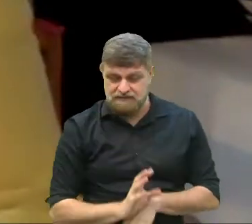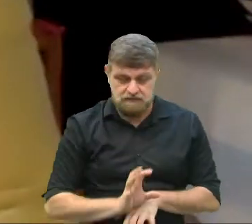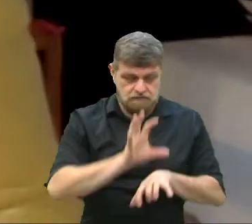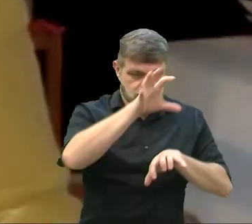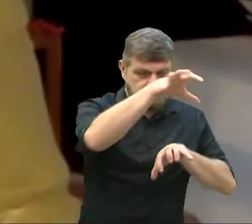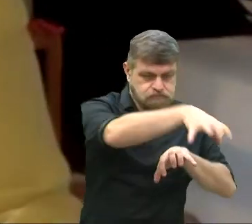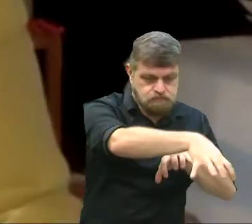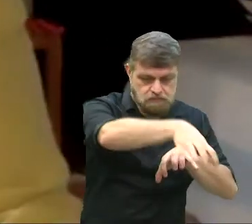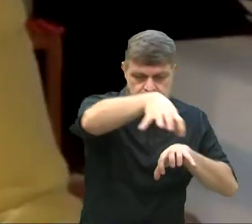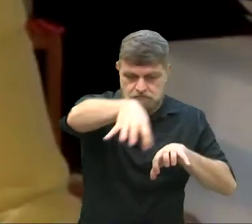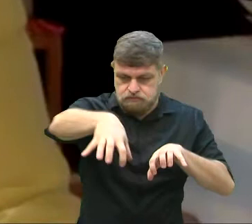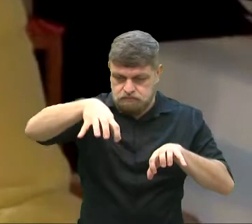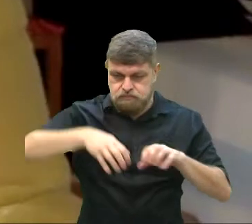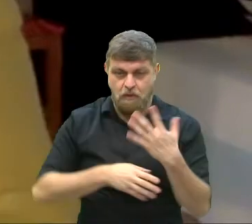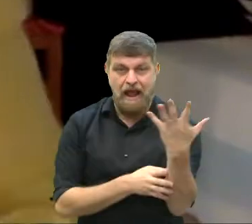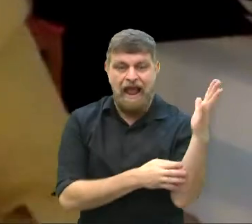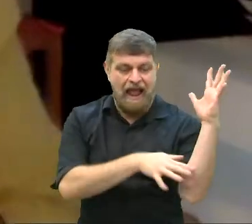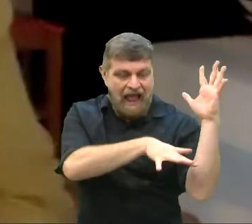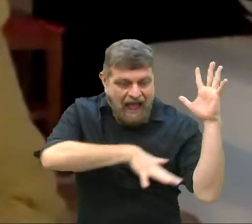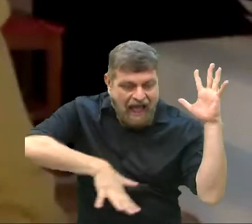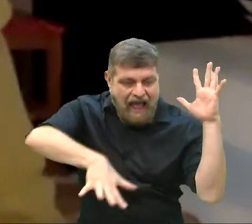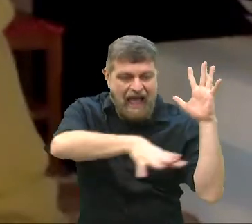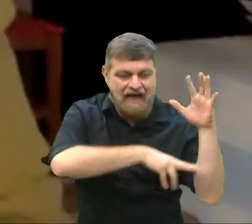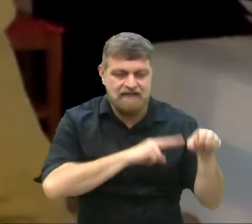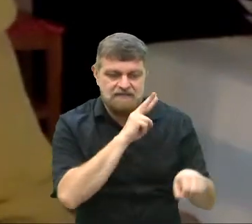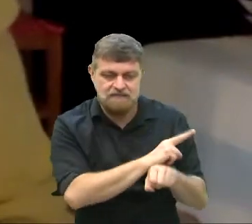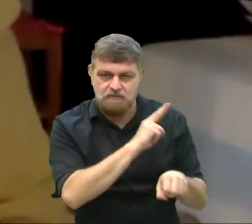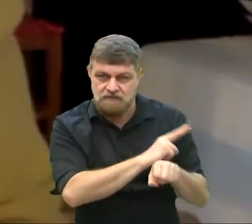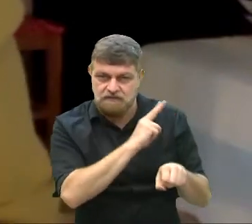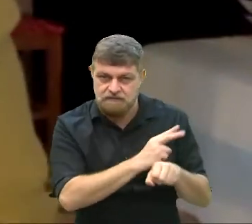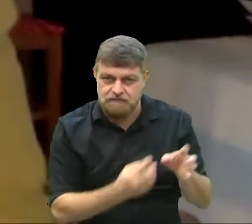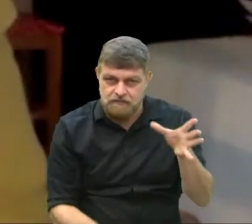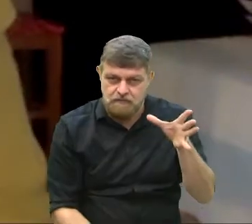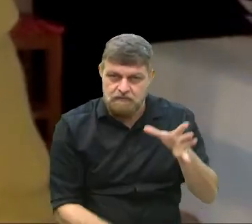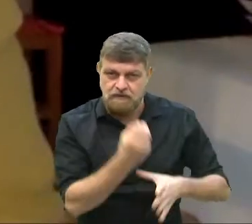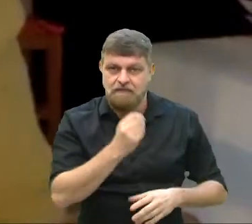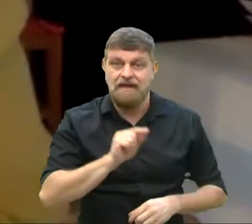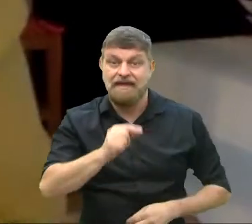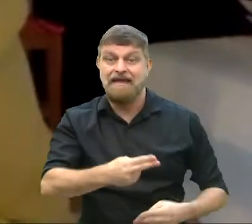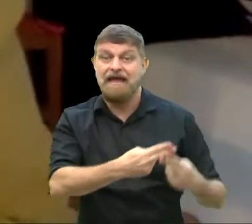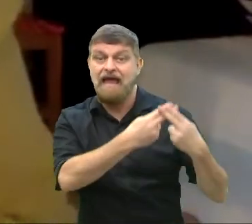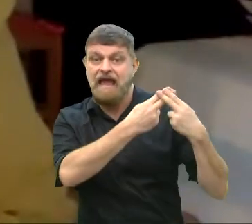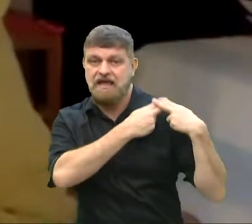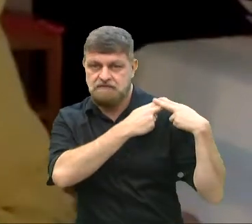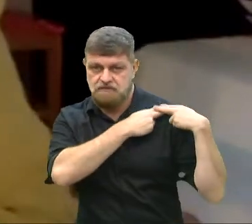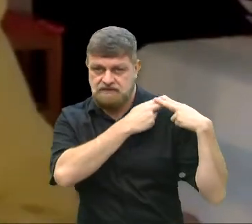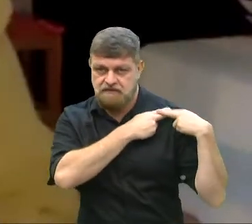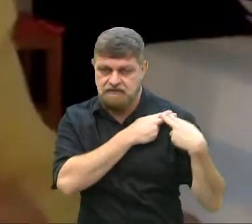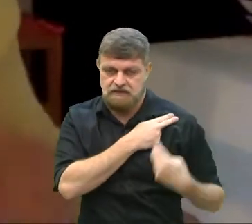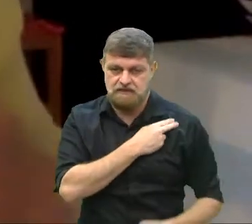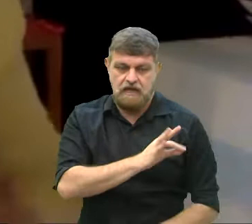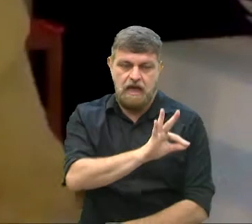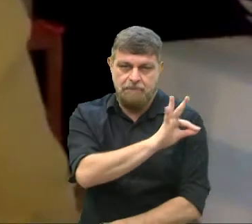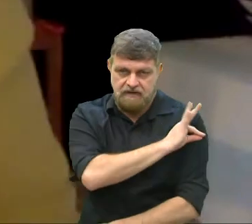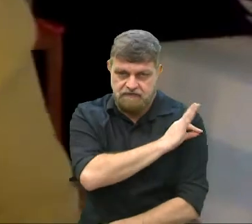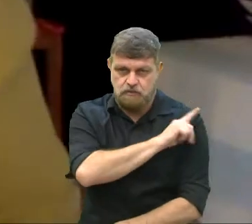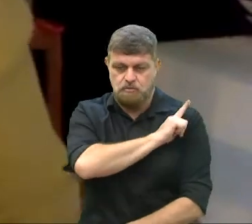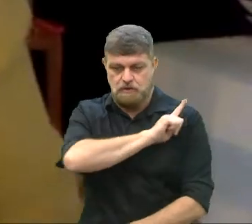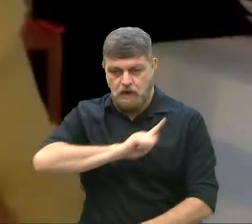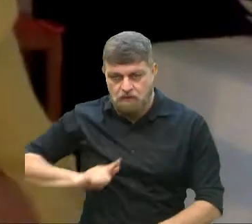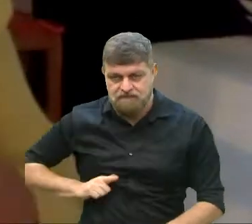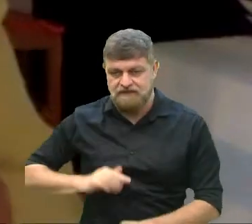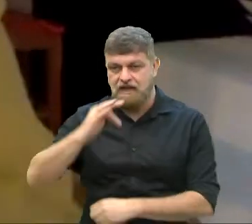de conservação, as áreas protegidas, elas são criadas pelo poder público, nas 3 esferas, né? Nós temos